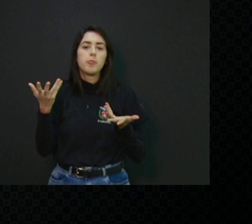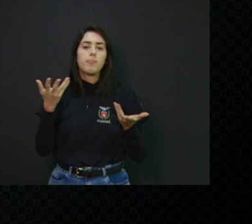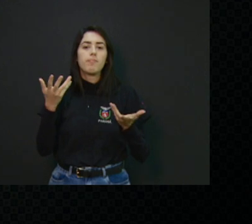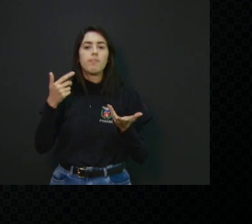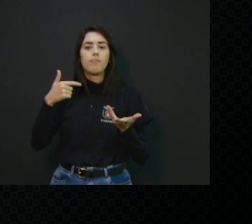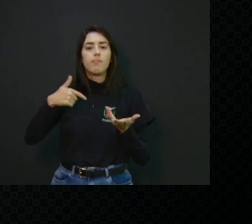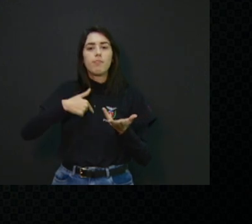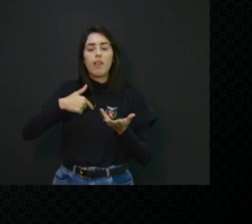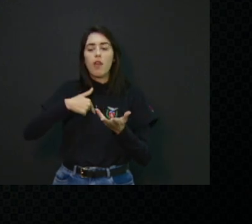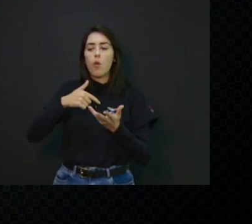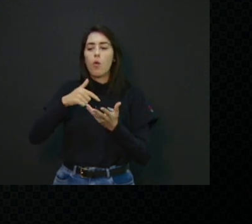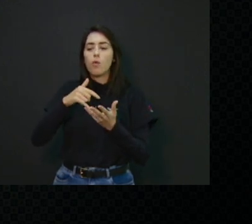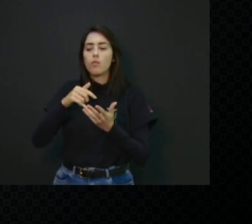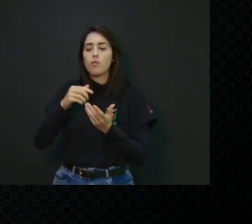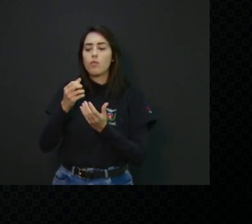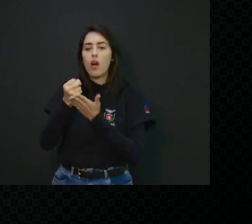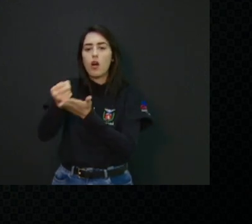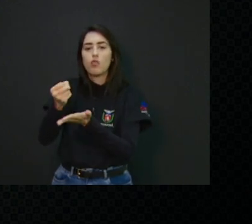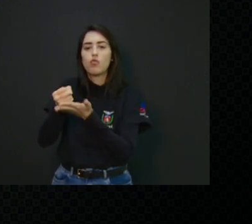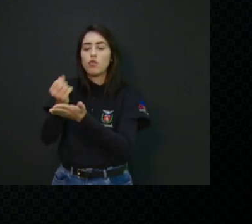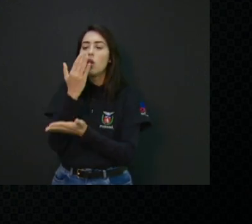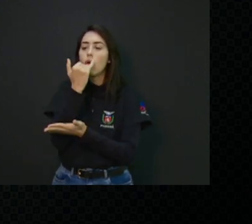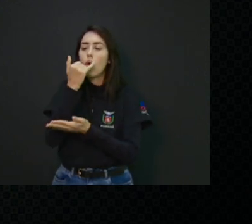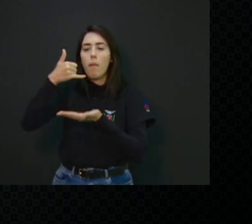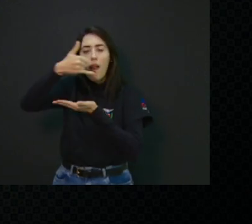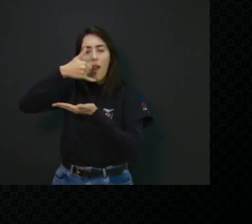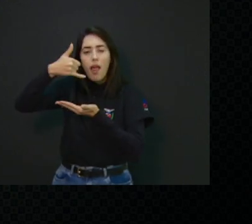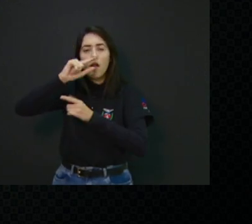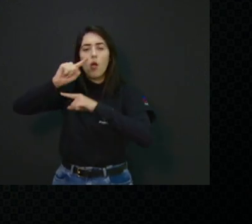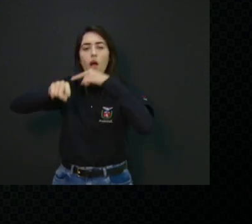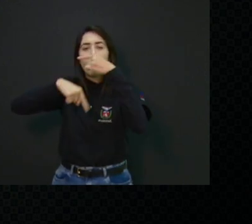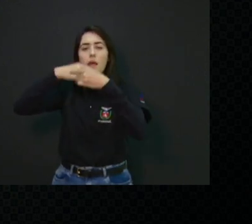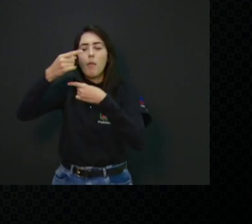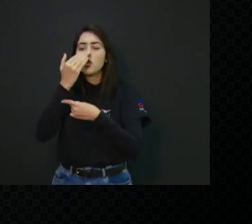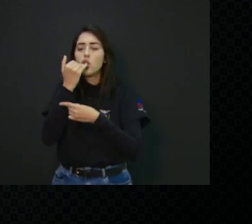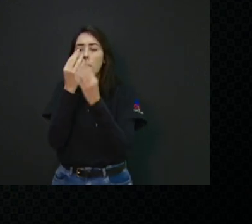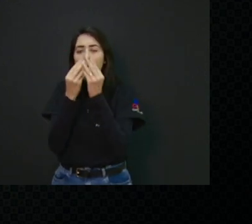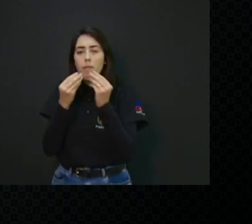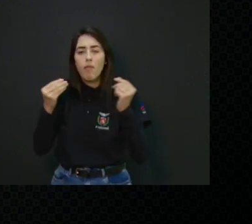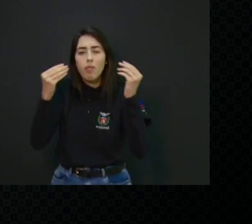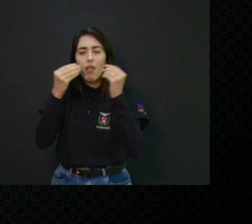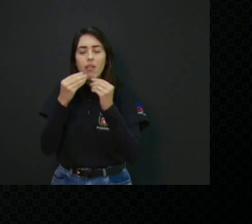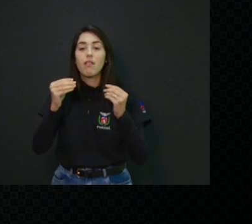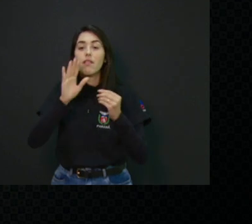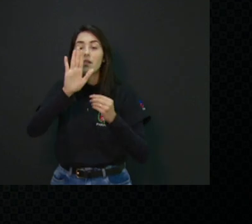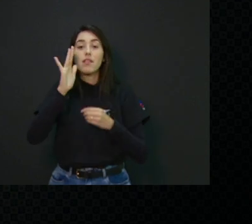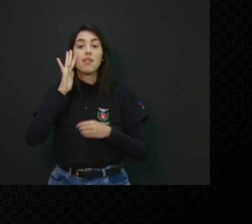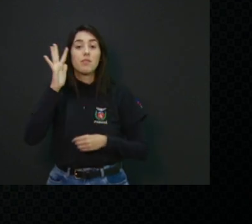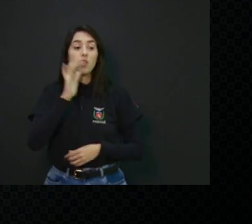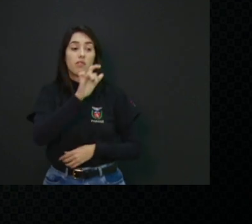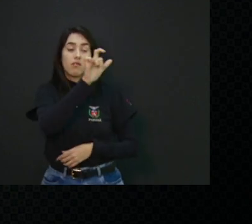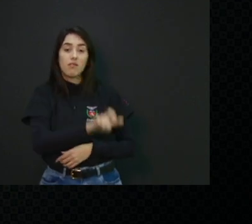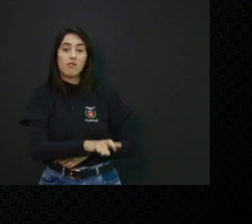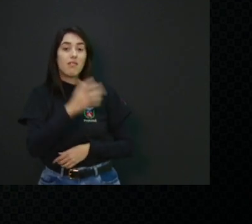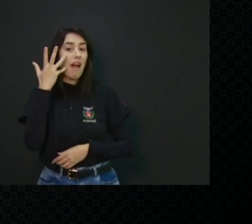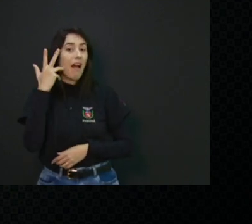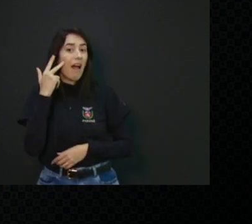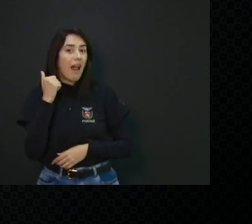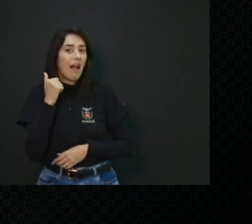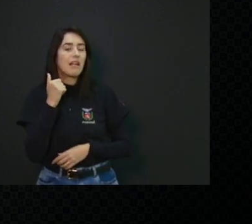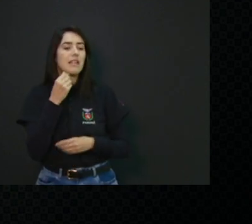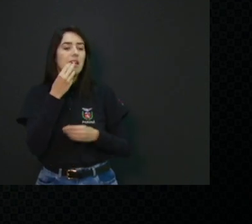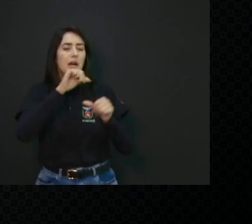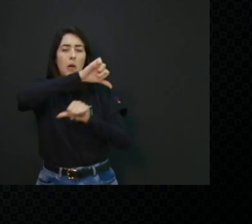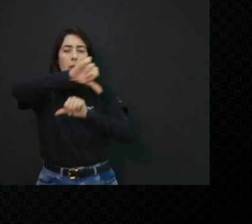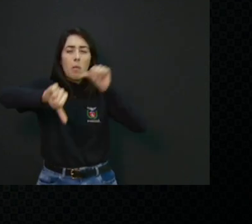para o pastoso, daí, imagine essa criança com a Associação Charge, você chegar nesse pastoso com ela,